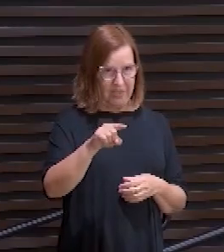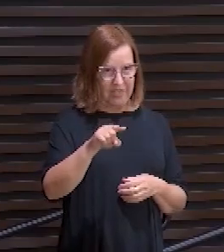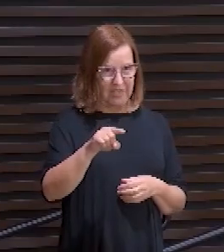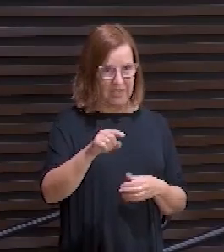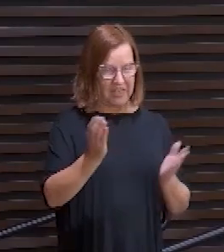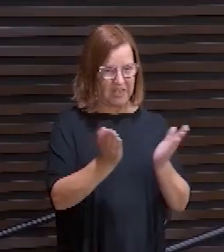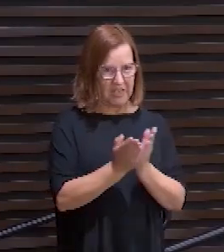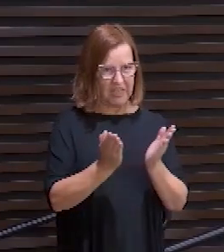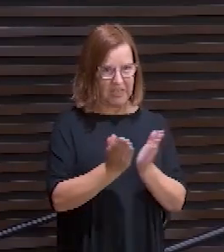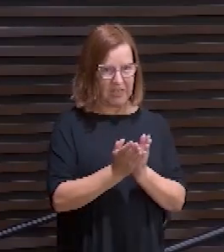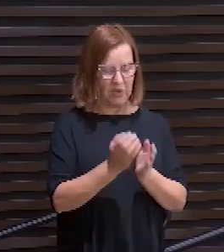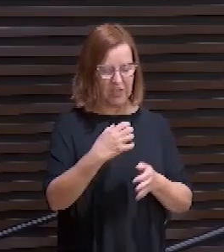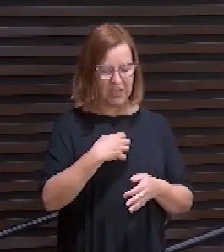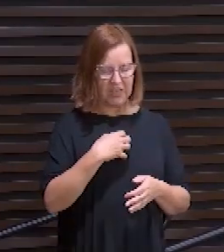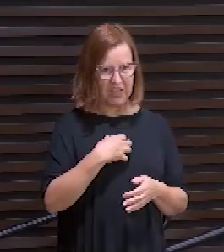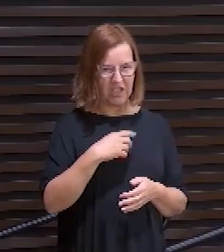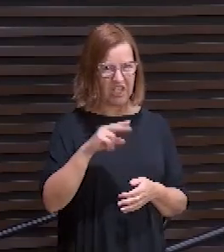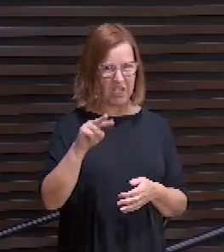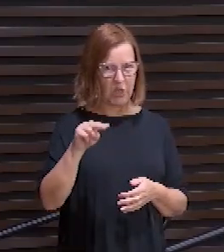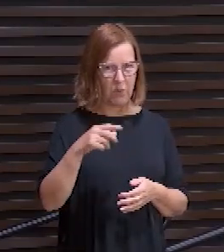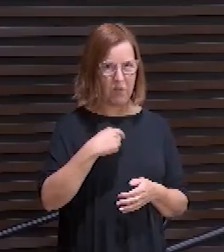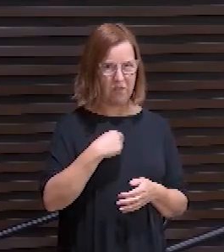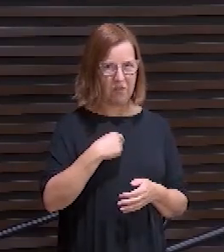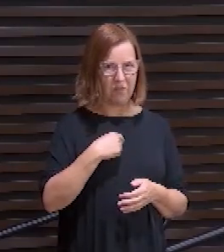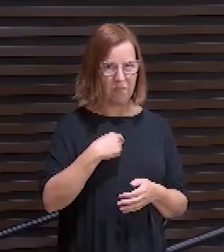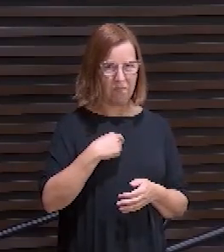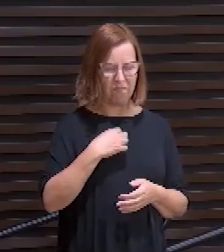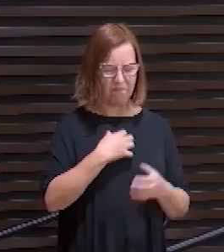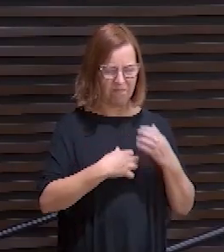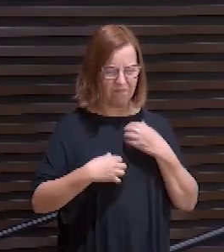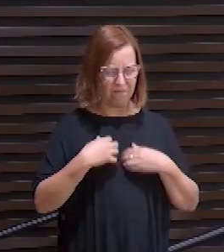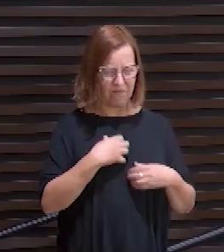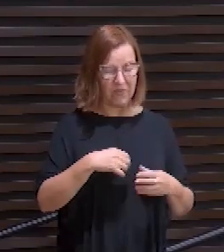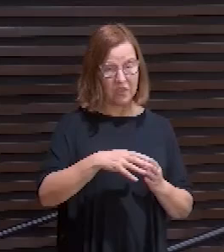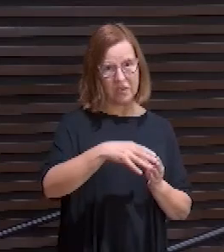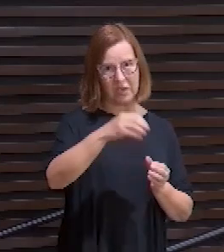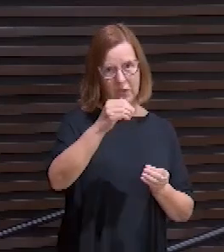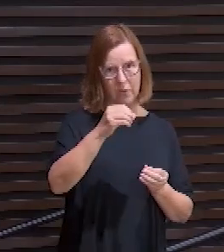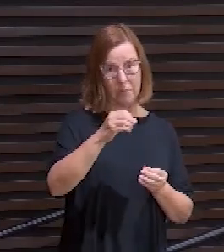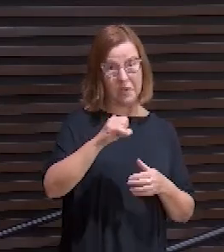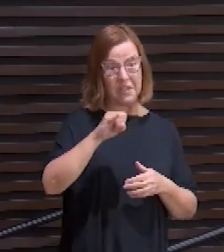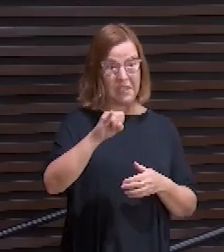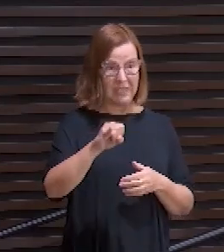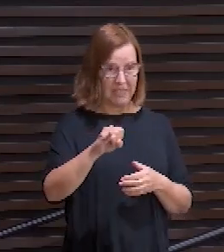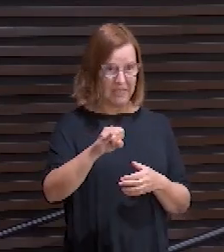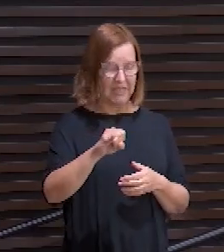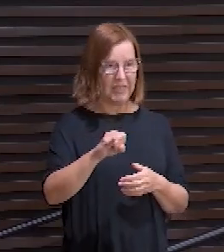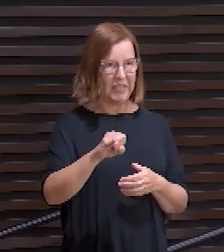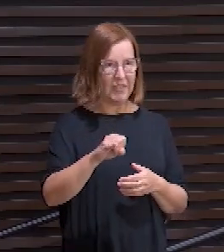como eu, aflito em sua alma. E se esse é o seu caso,